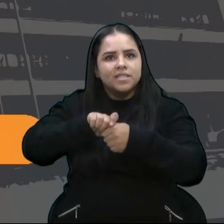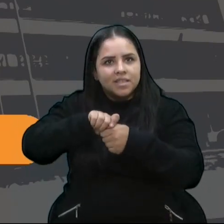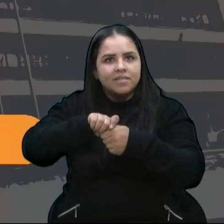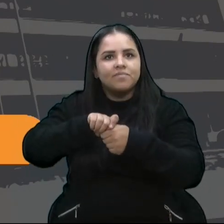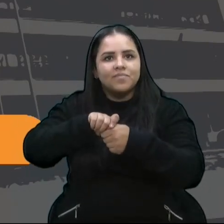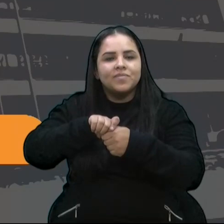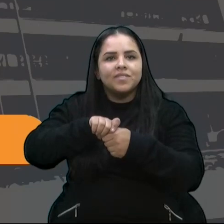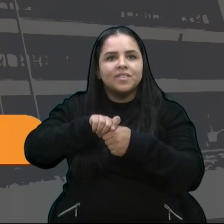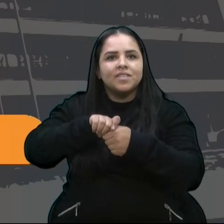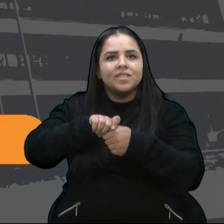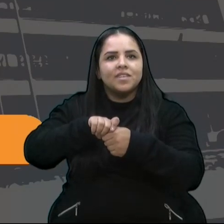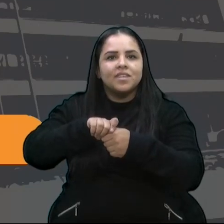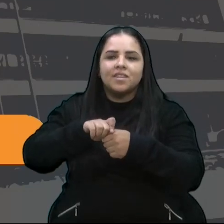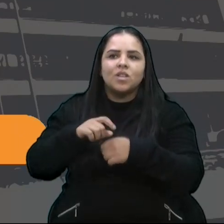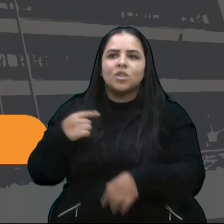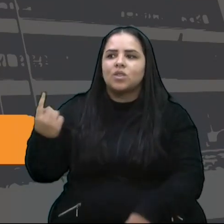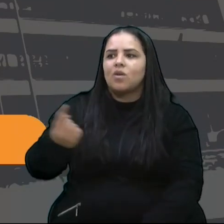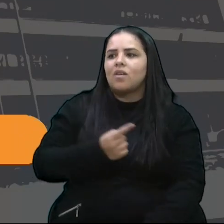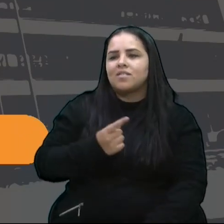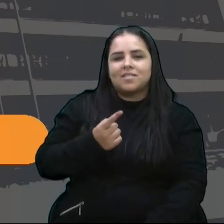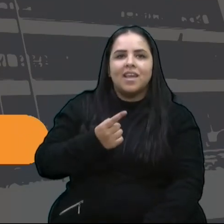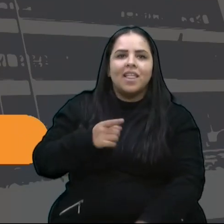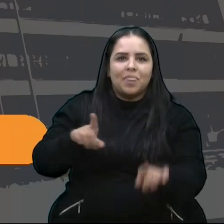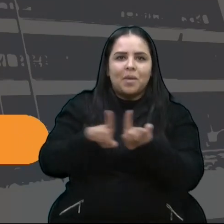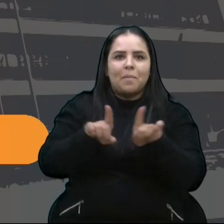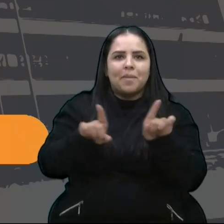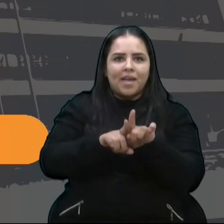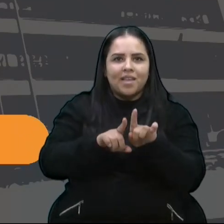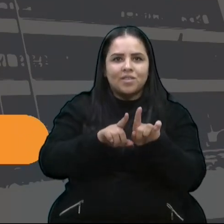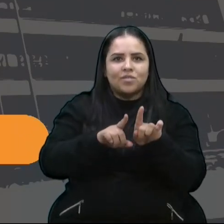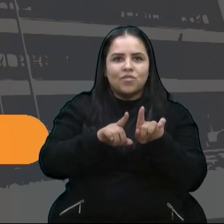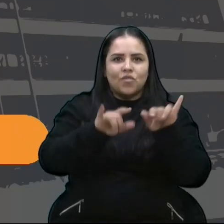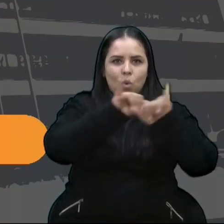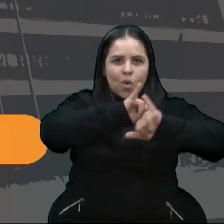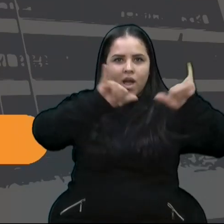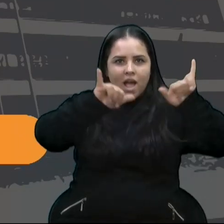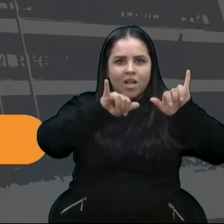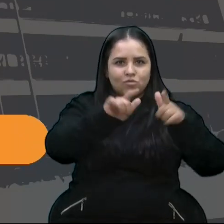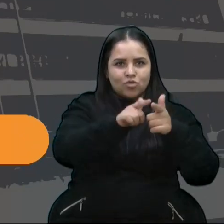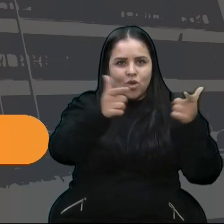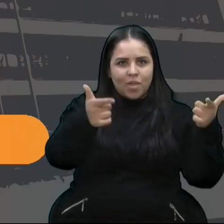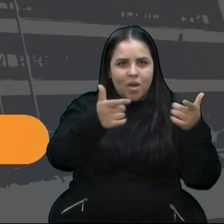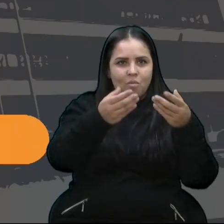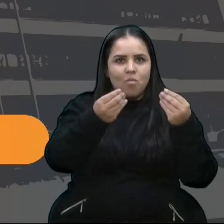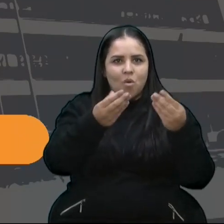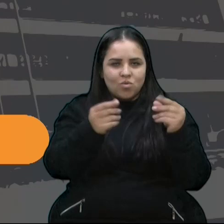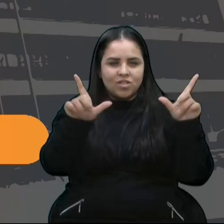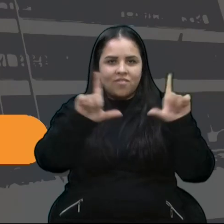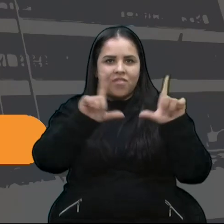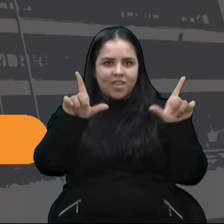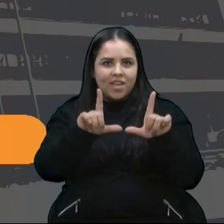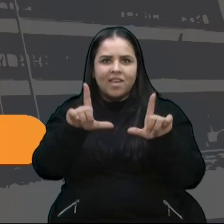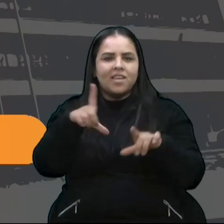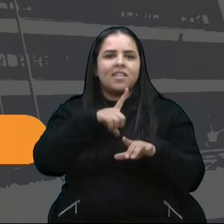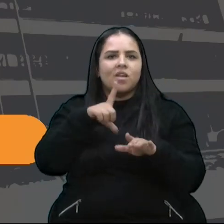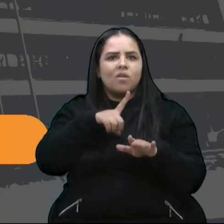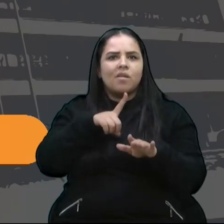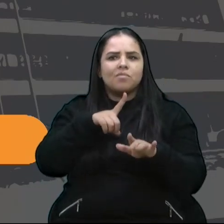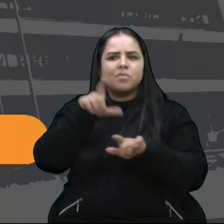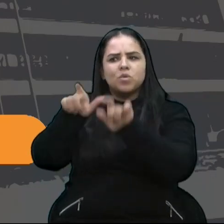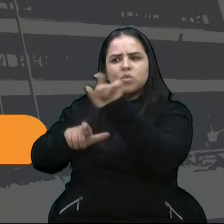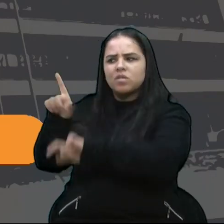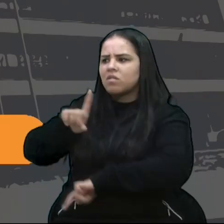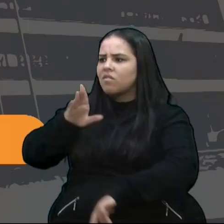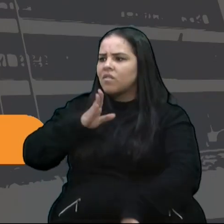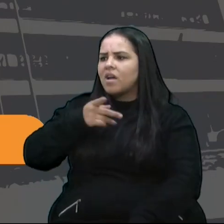a gente até saiu em várias reportagens sobre isso no início mesmo da pandemia, ainda em março, quando as pessoas nem falavam